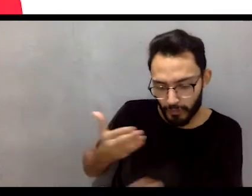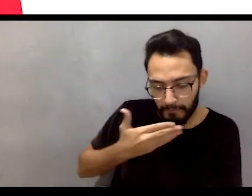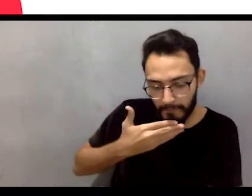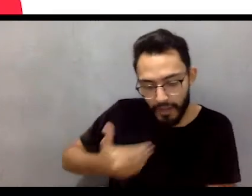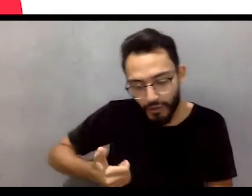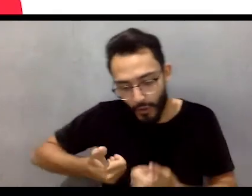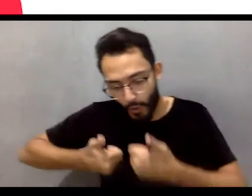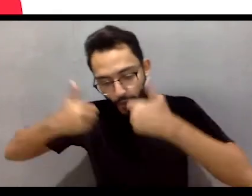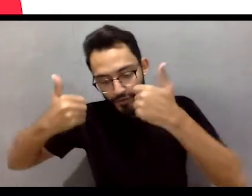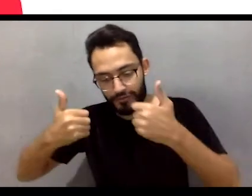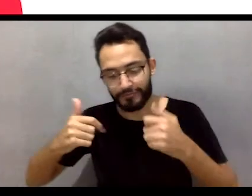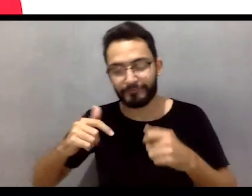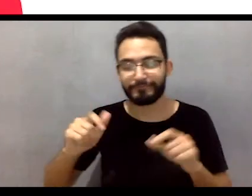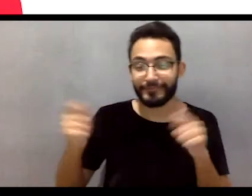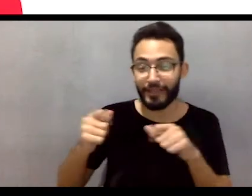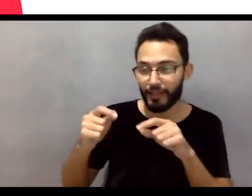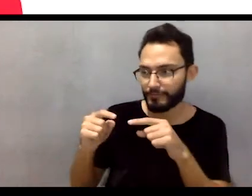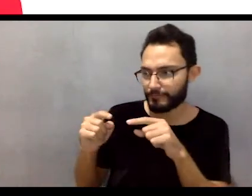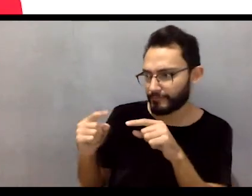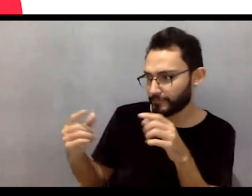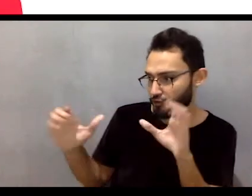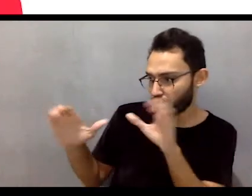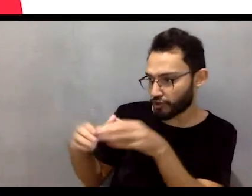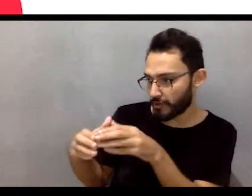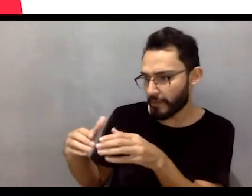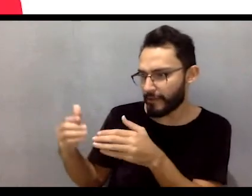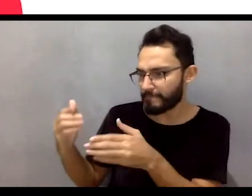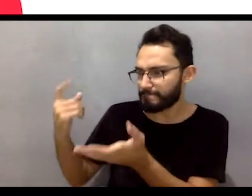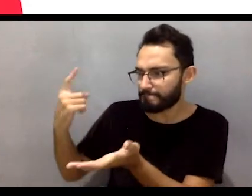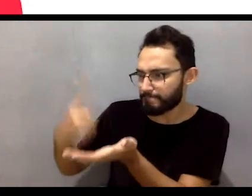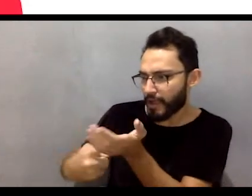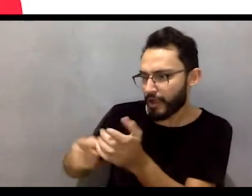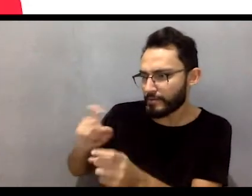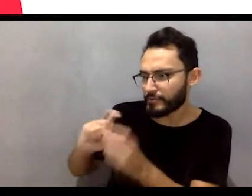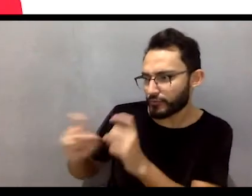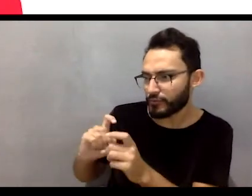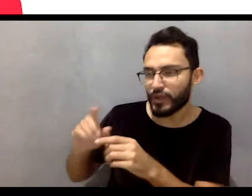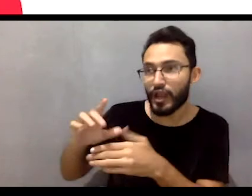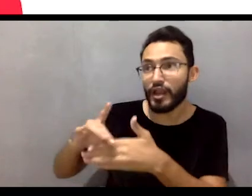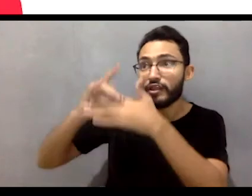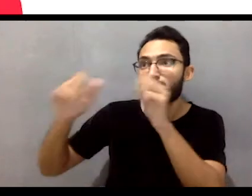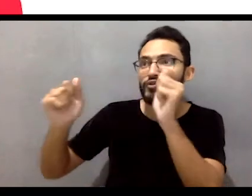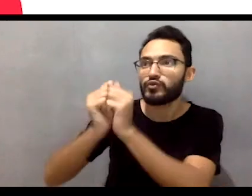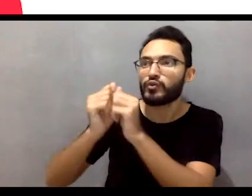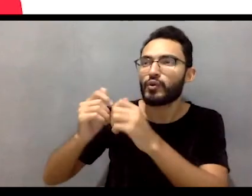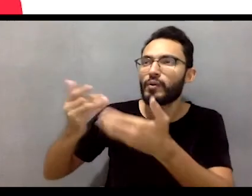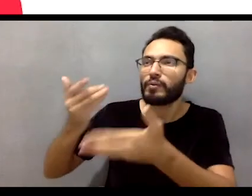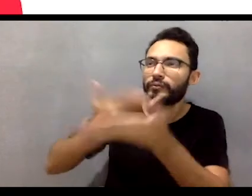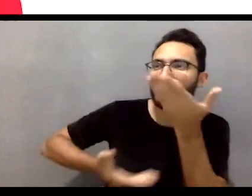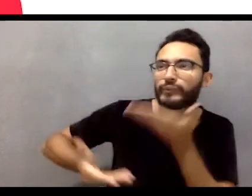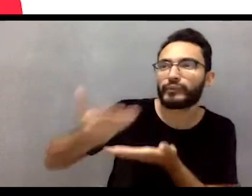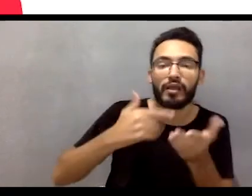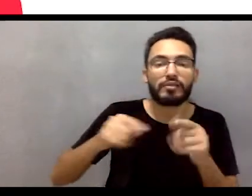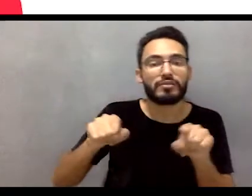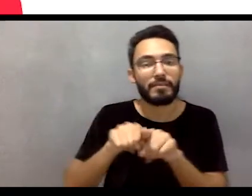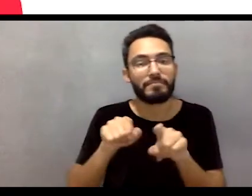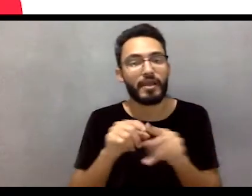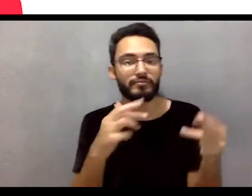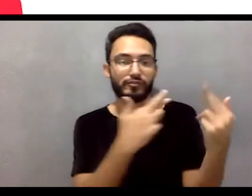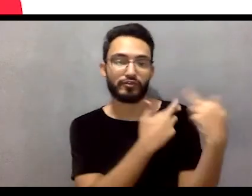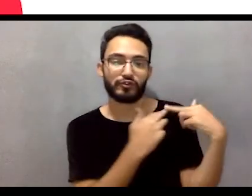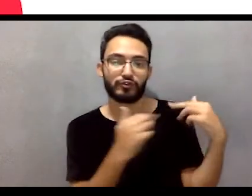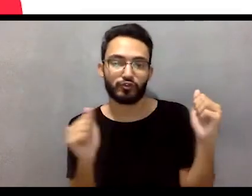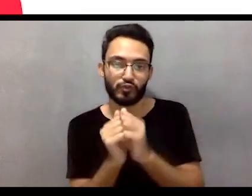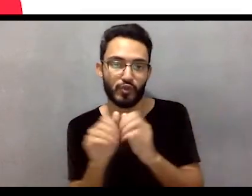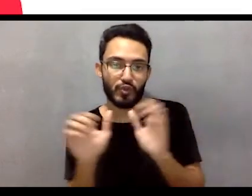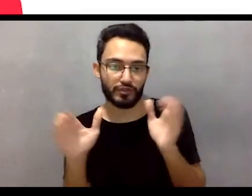um alinhamento entre os times, entre as lideranças também, e o comprometimento do time.